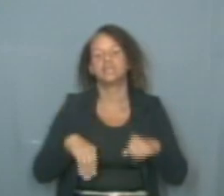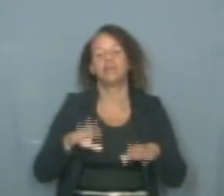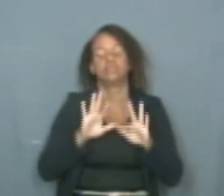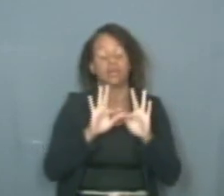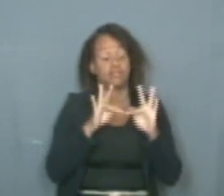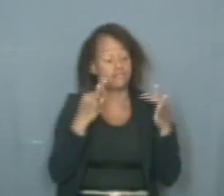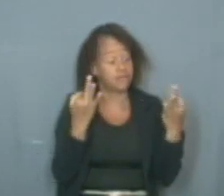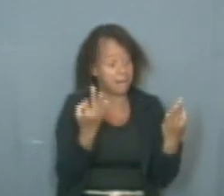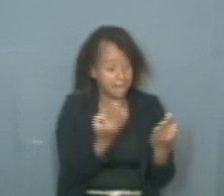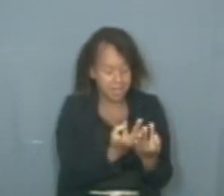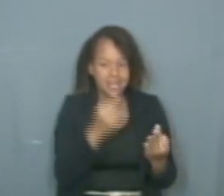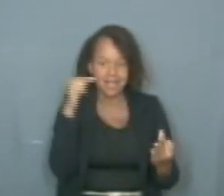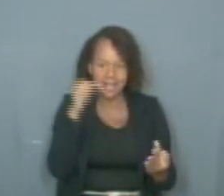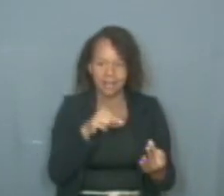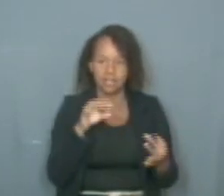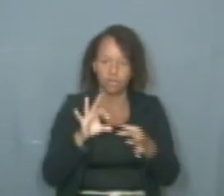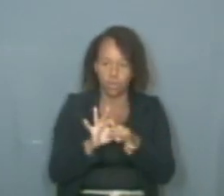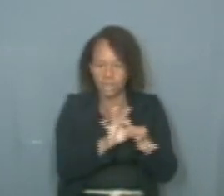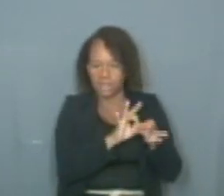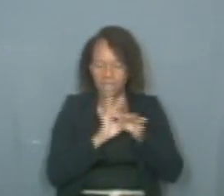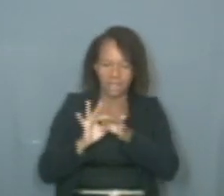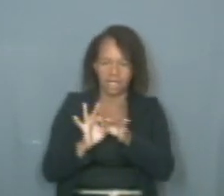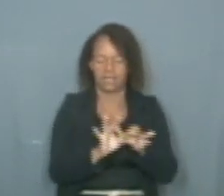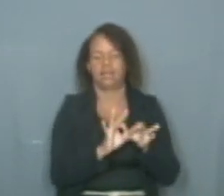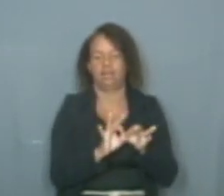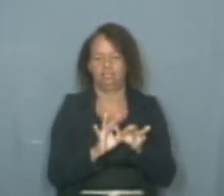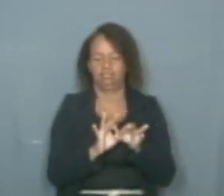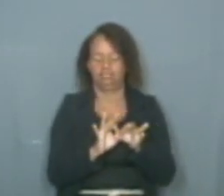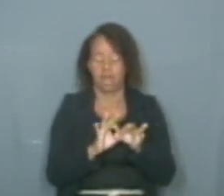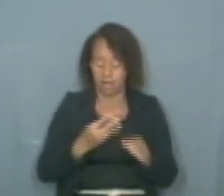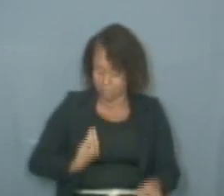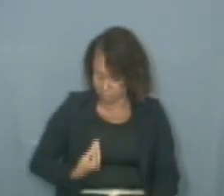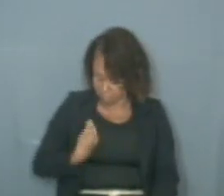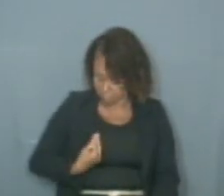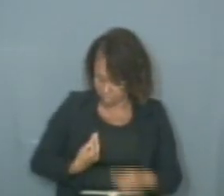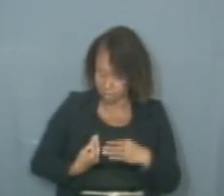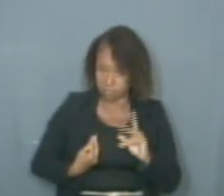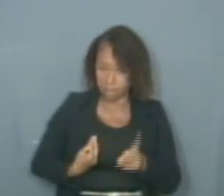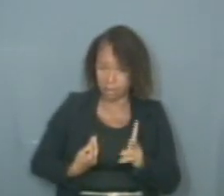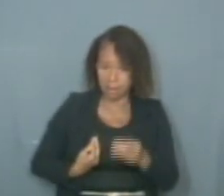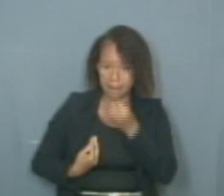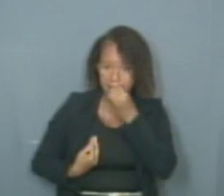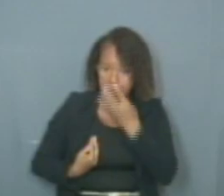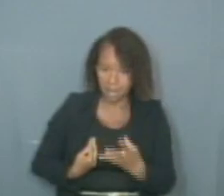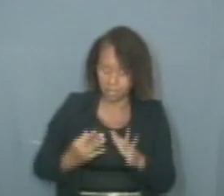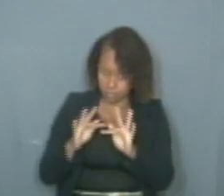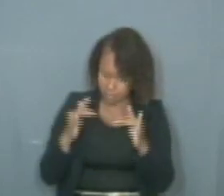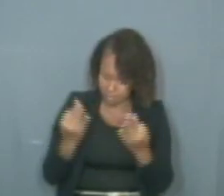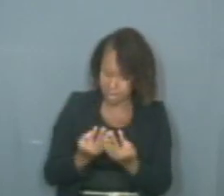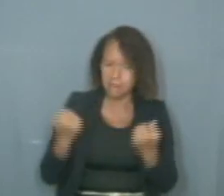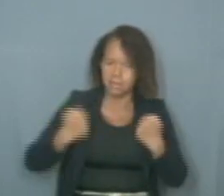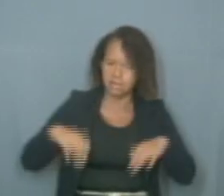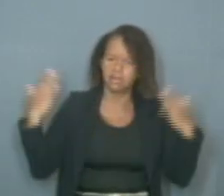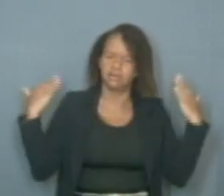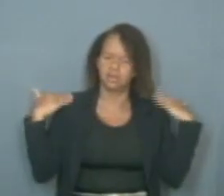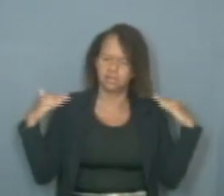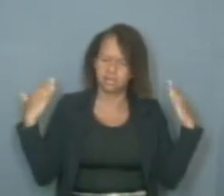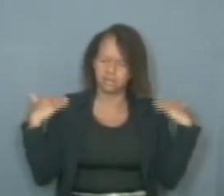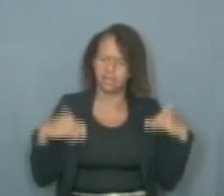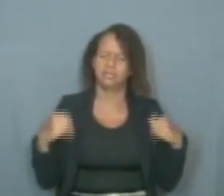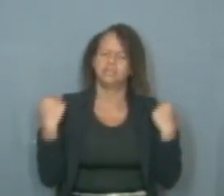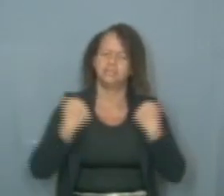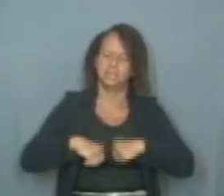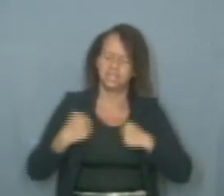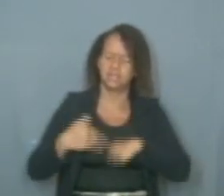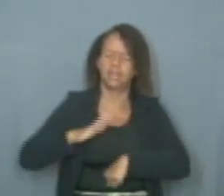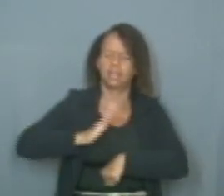família esteja unida. E para ela viver bem, ela precisa de lazer, ela precisa